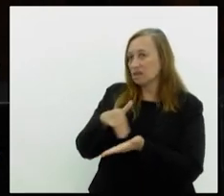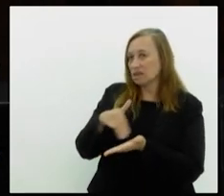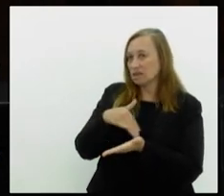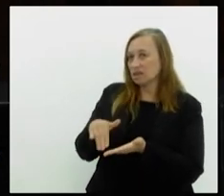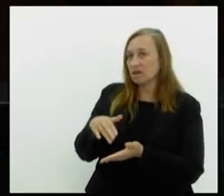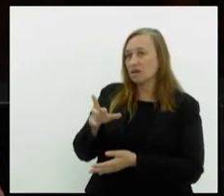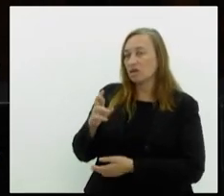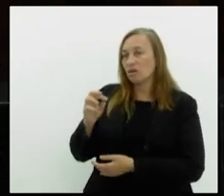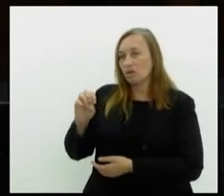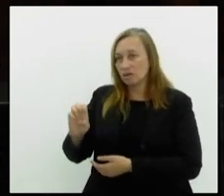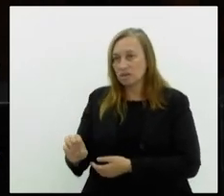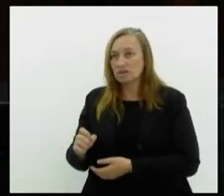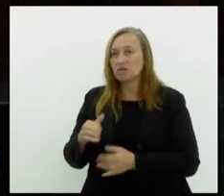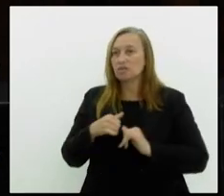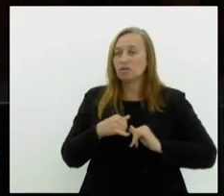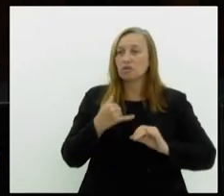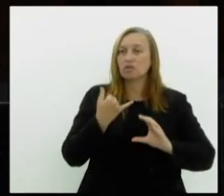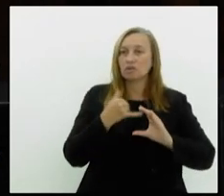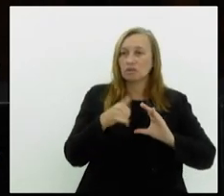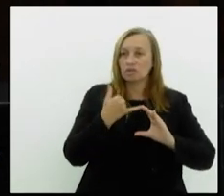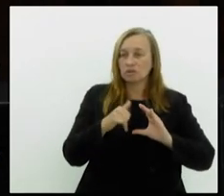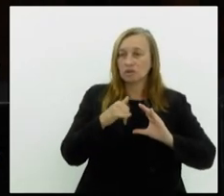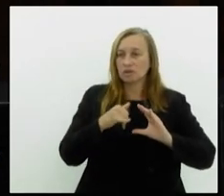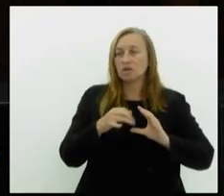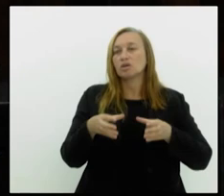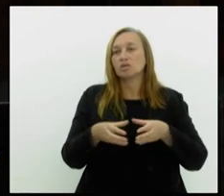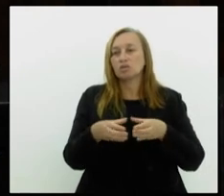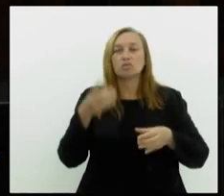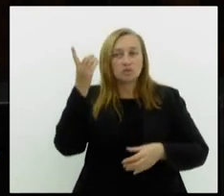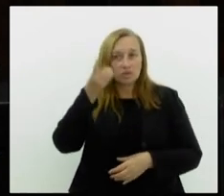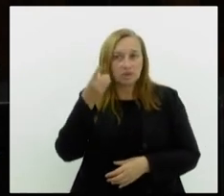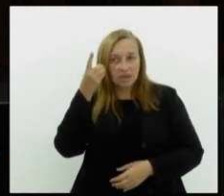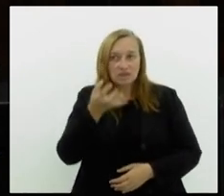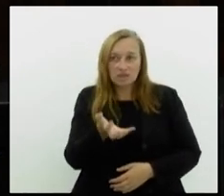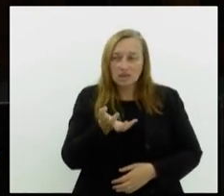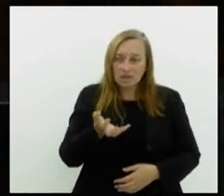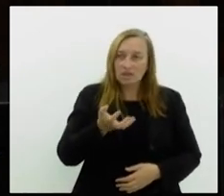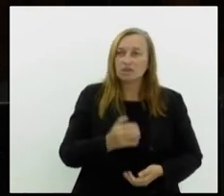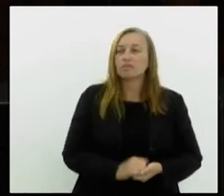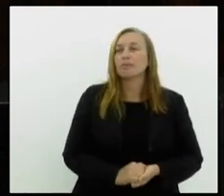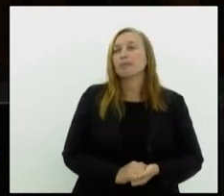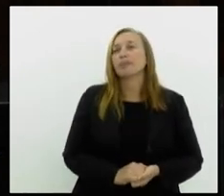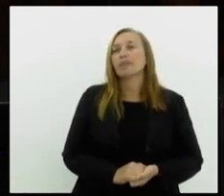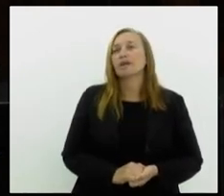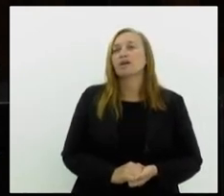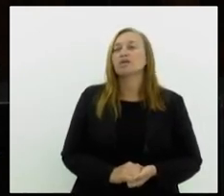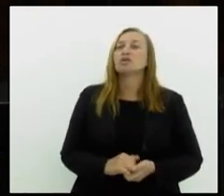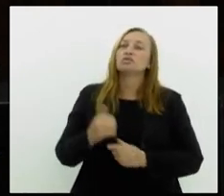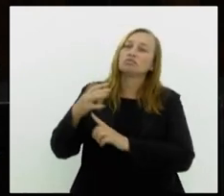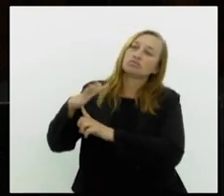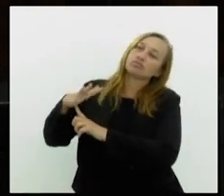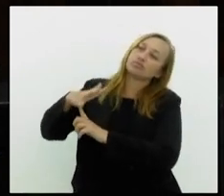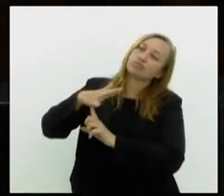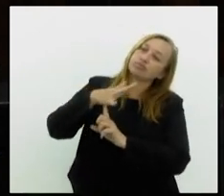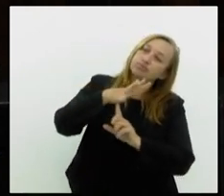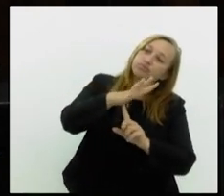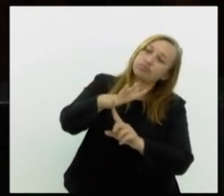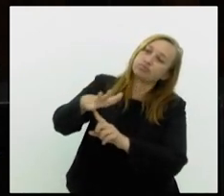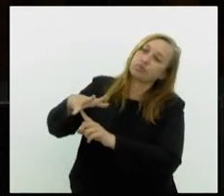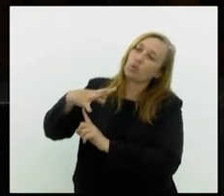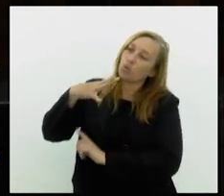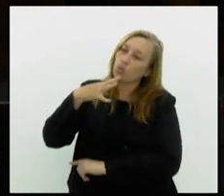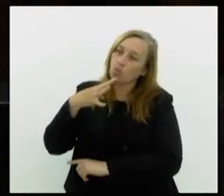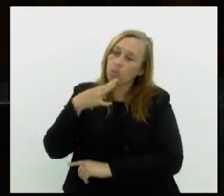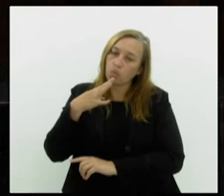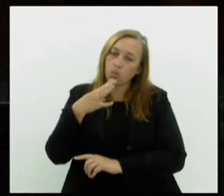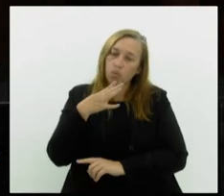e vou divulgar no grupo de deputados para aqueles deputados que queiram sobrevoar a região, conhecer as instalações do Centro